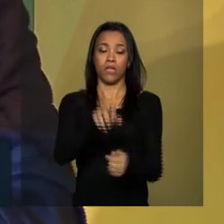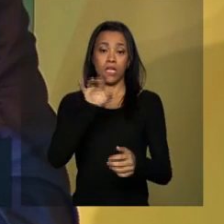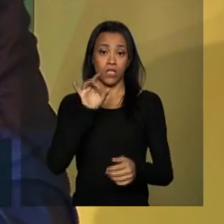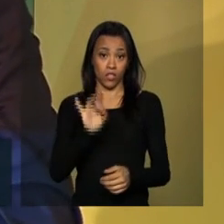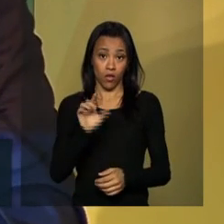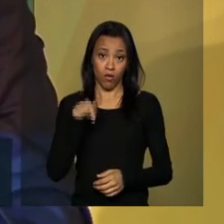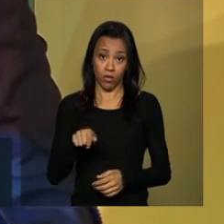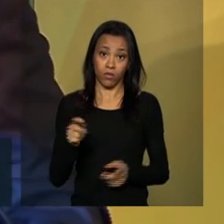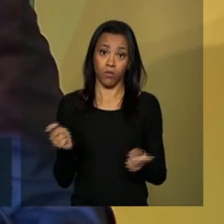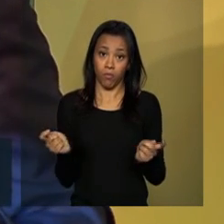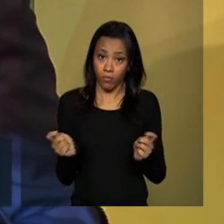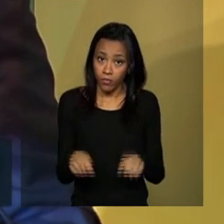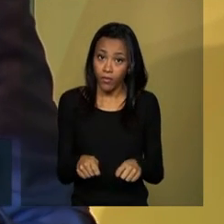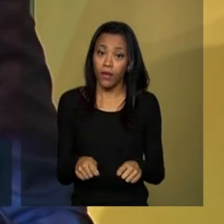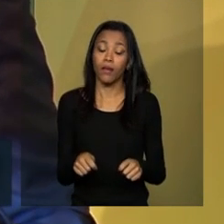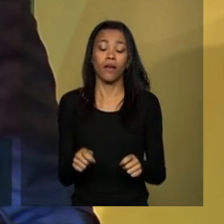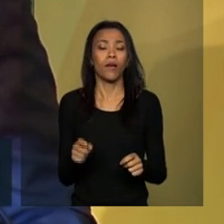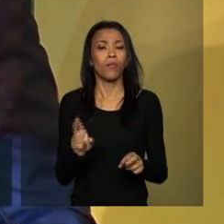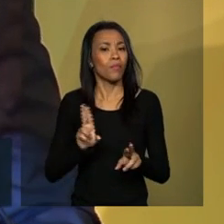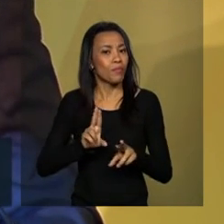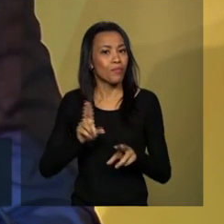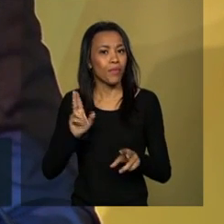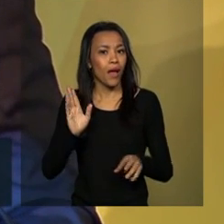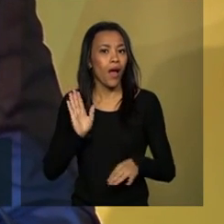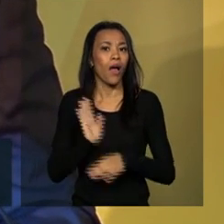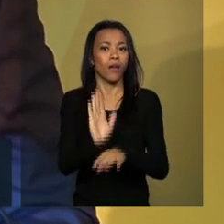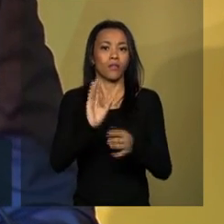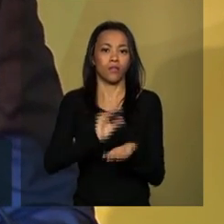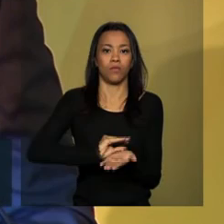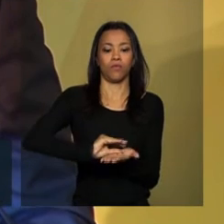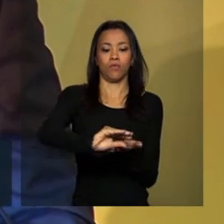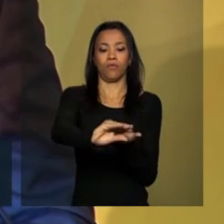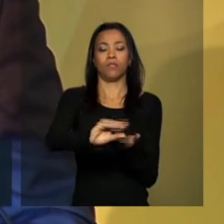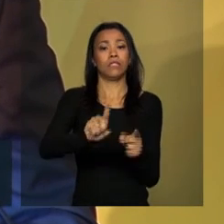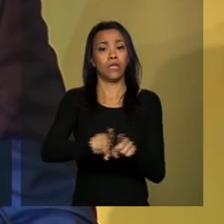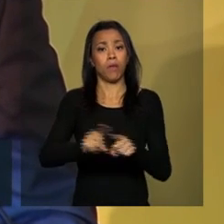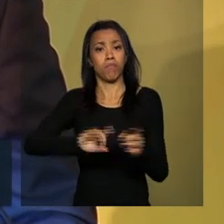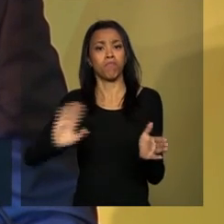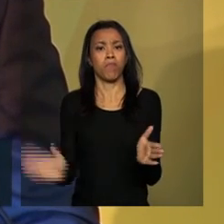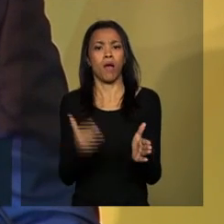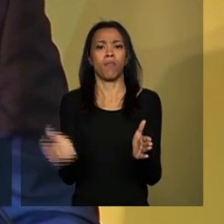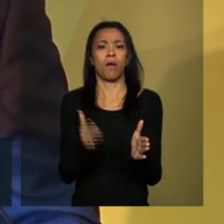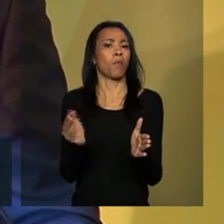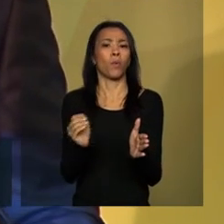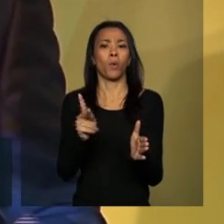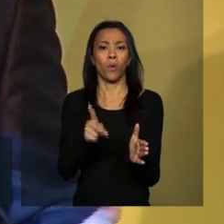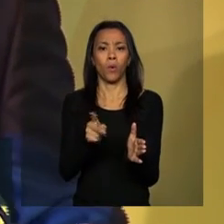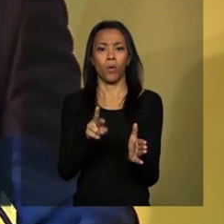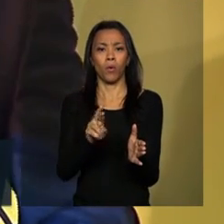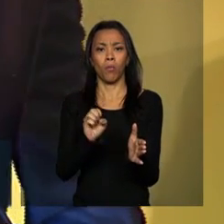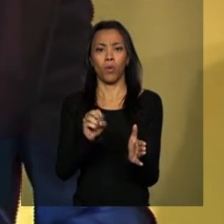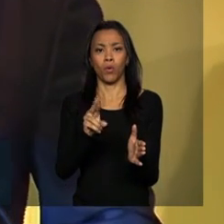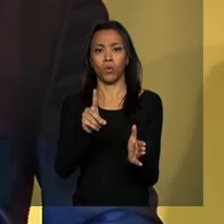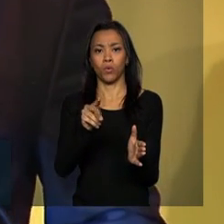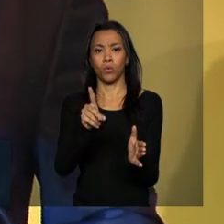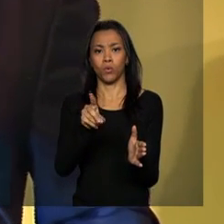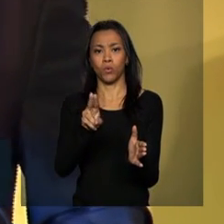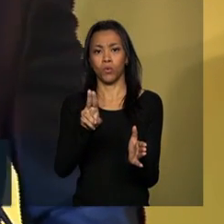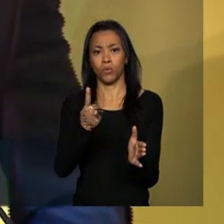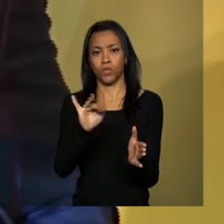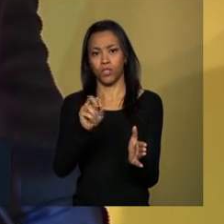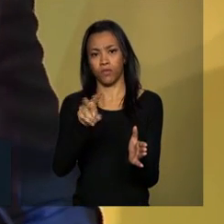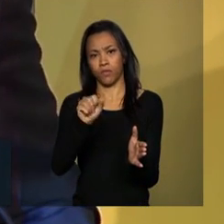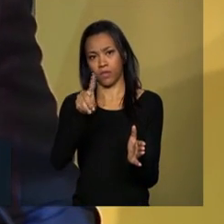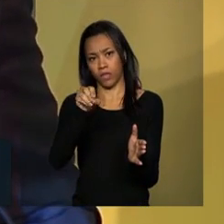só pode ser respaldado por maior investimentos e maior produtividade. Desde o ano passado, nós lançamos várias iniciativas para